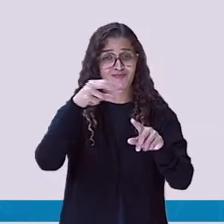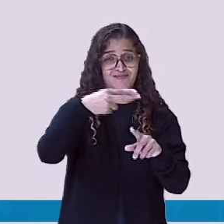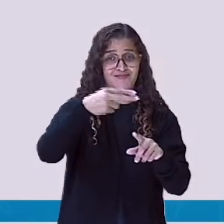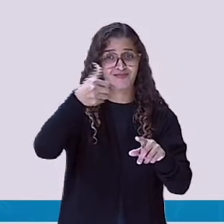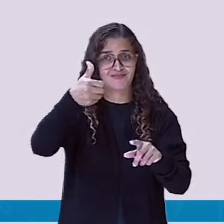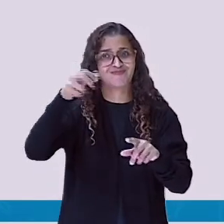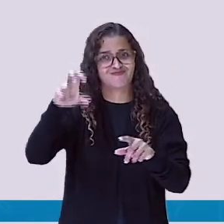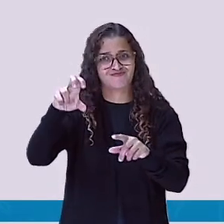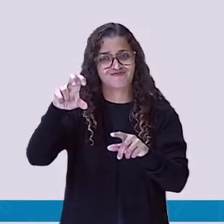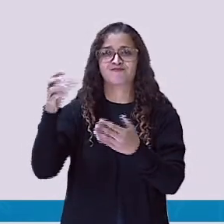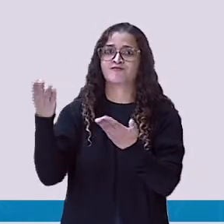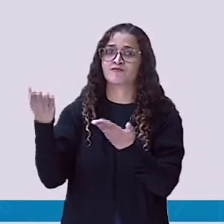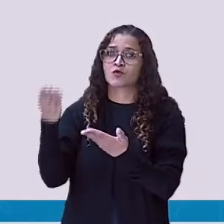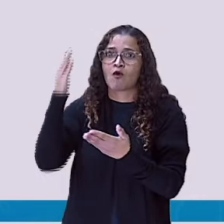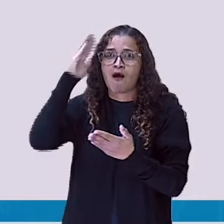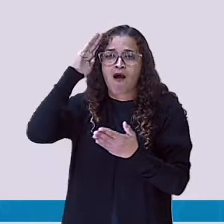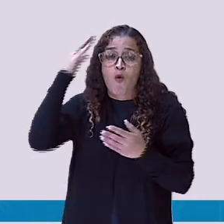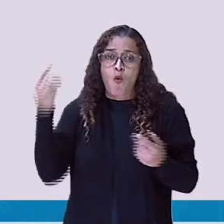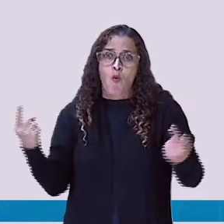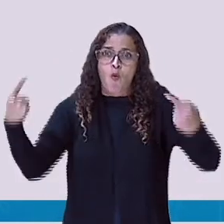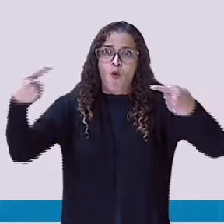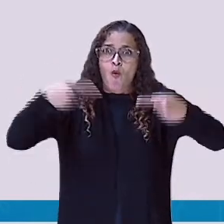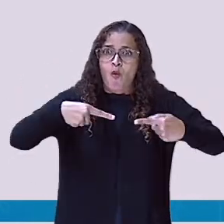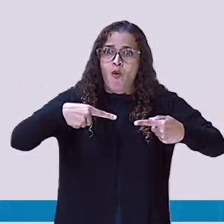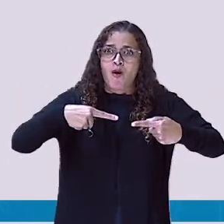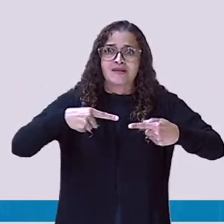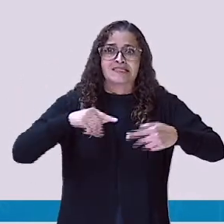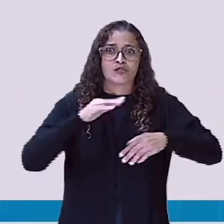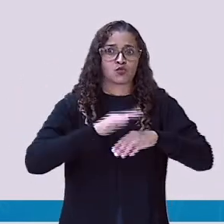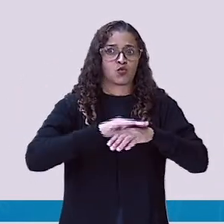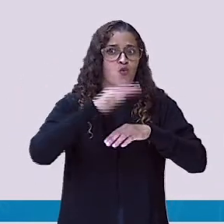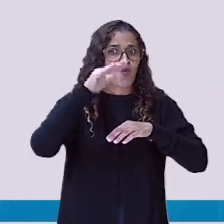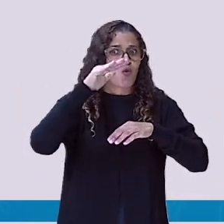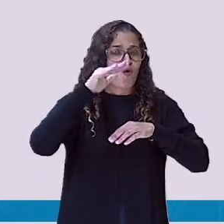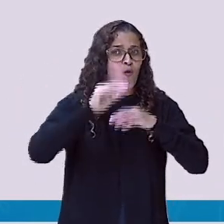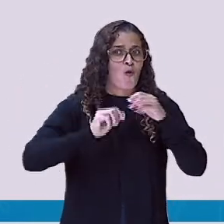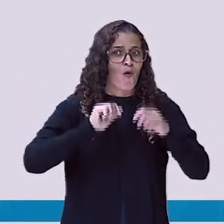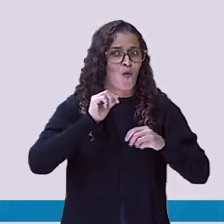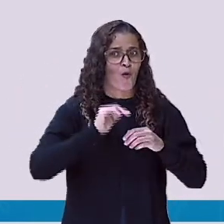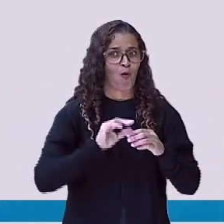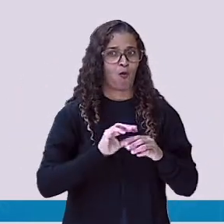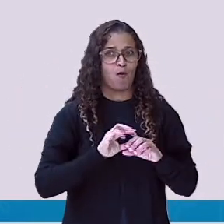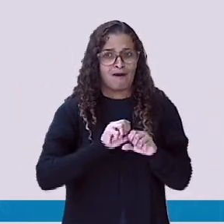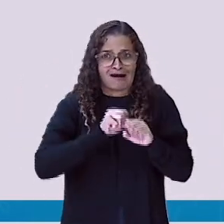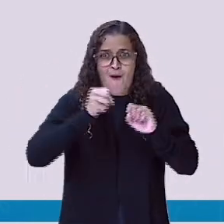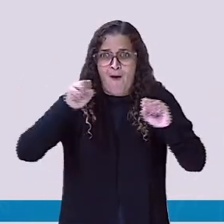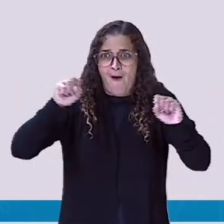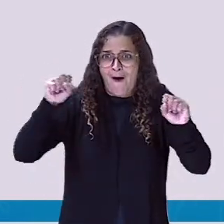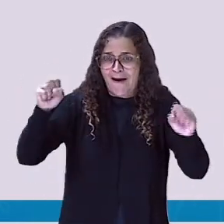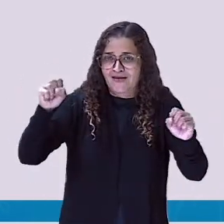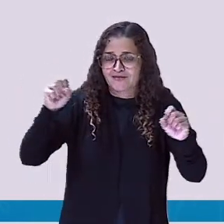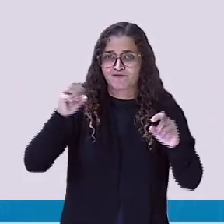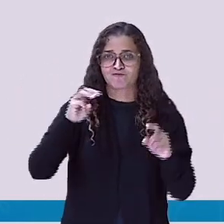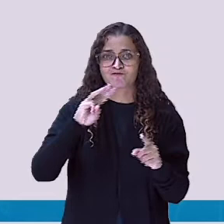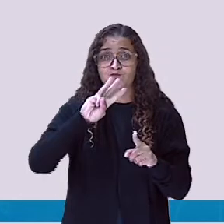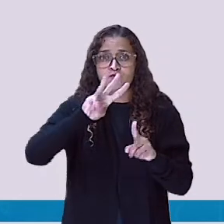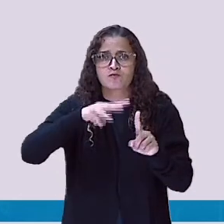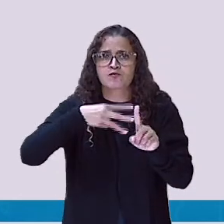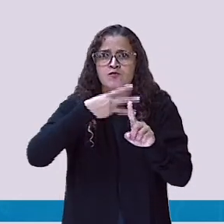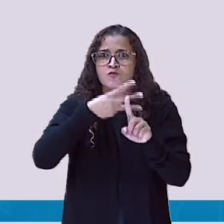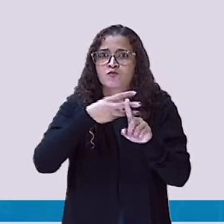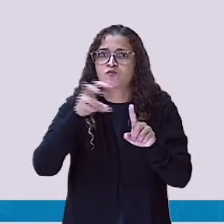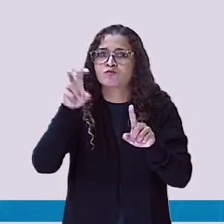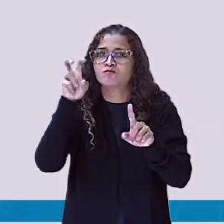Agora nós vamos aqui para um desafio um pouquinho maior. O dobro de 5. O que